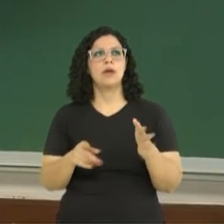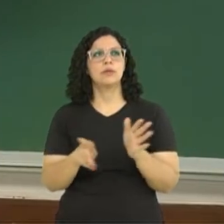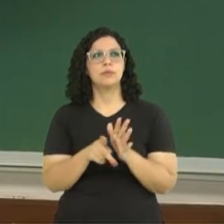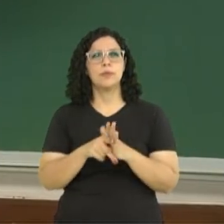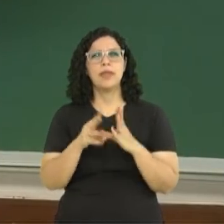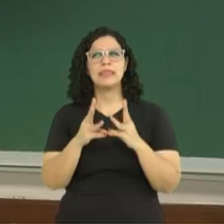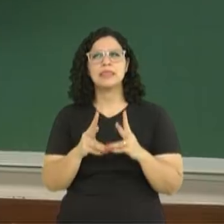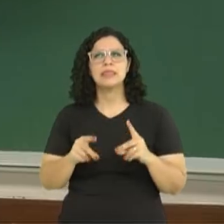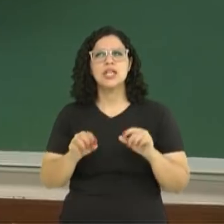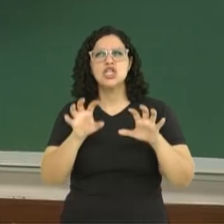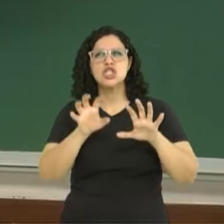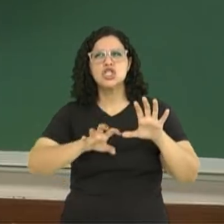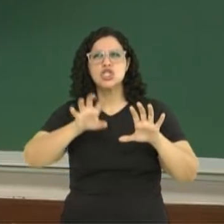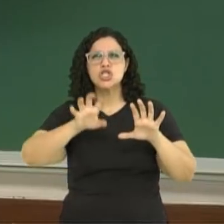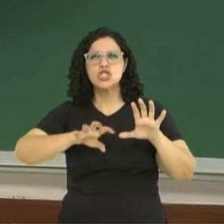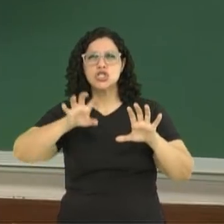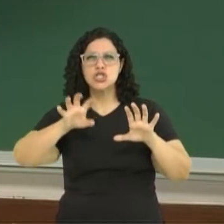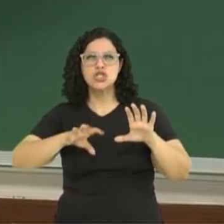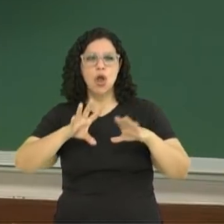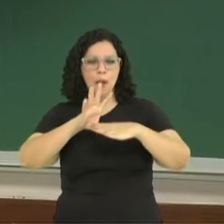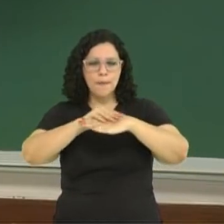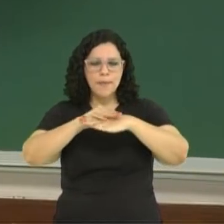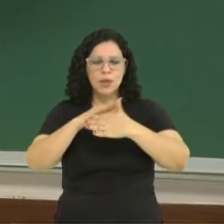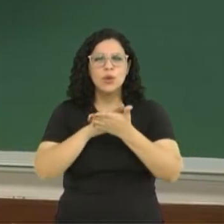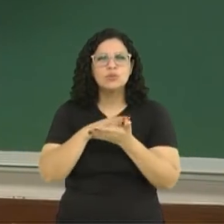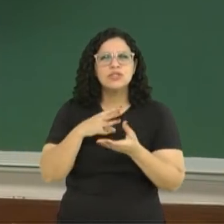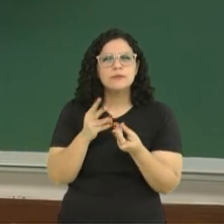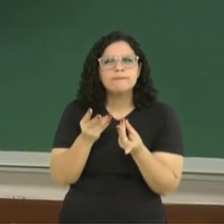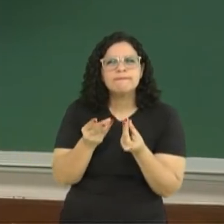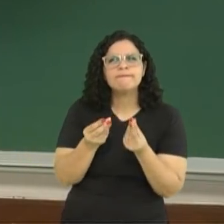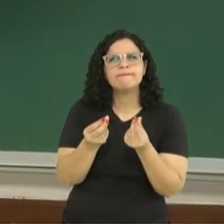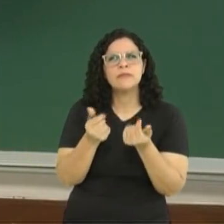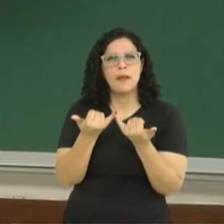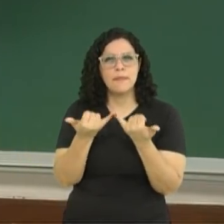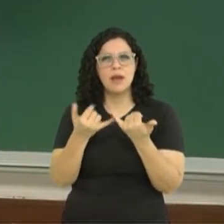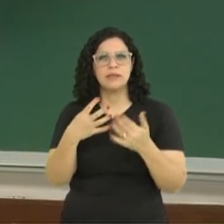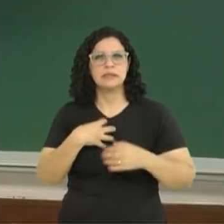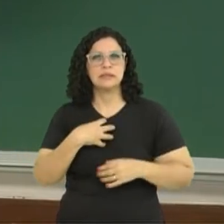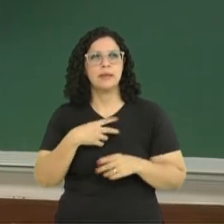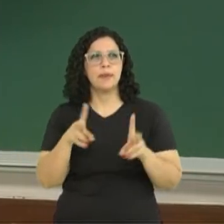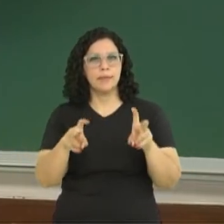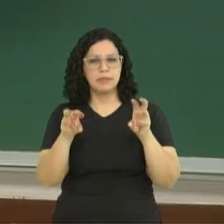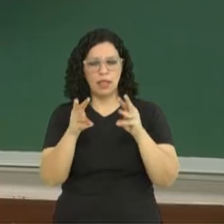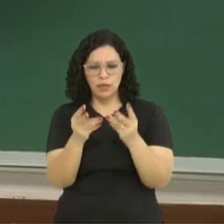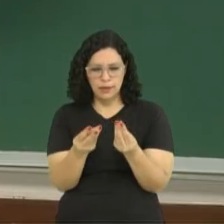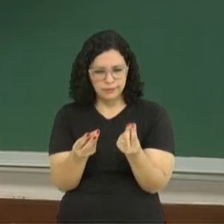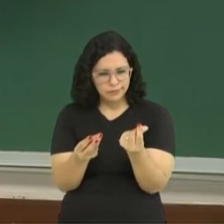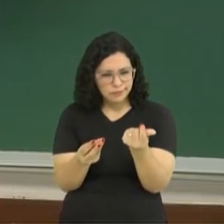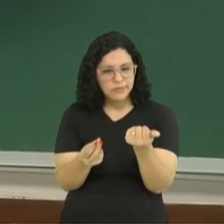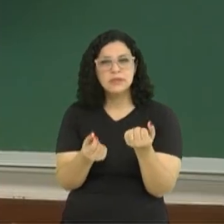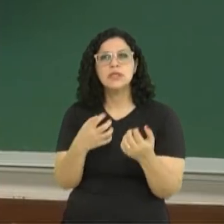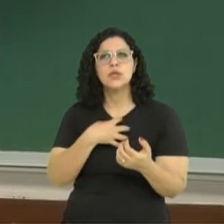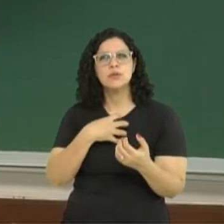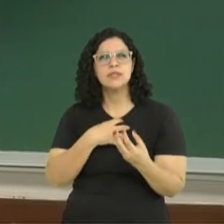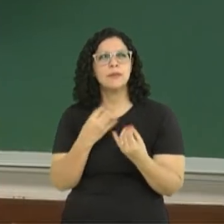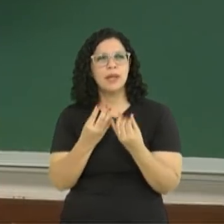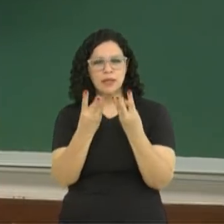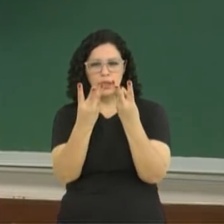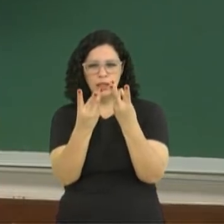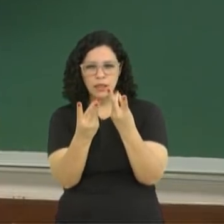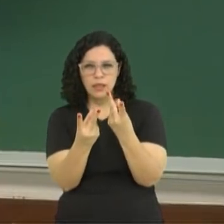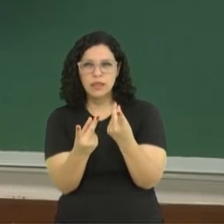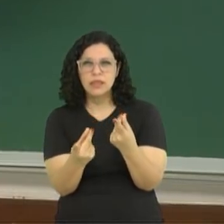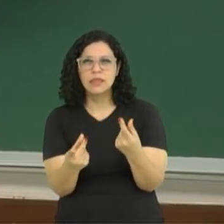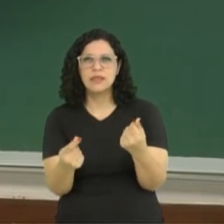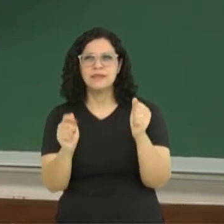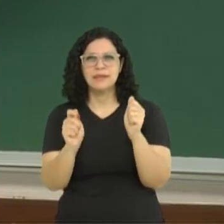simbolizar a textura. O que é a textura? A textura é tudo que eu pego e eu sinto nos meus dedos uma sensação. Eu pego a areia, pego nas minhas mãos e sinto aquela coisa, assim, aquelas pequenas pedrinhas